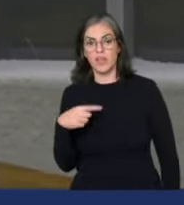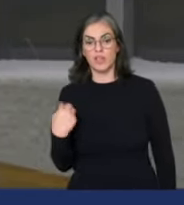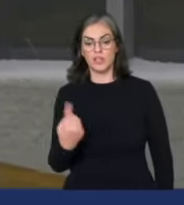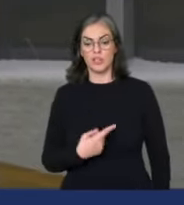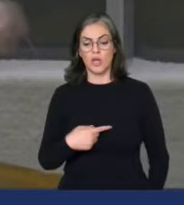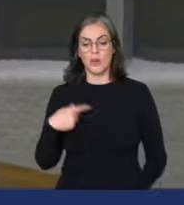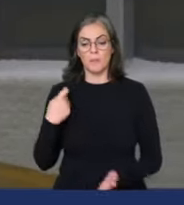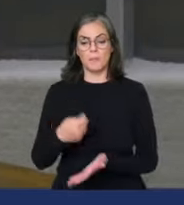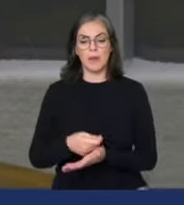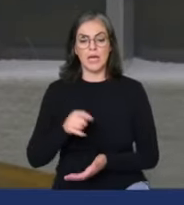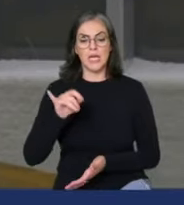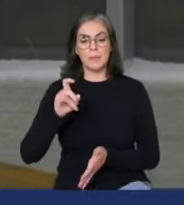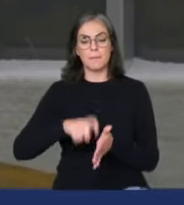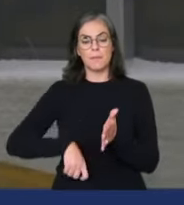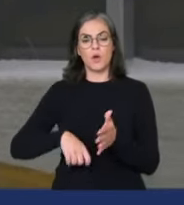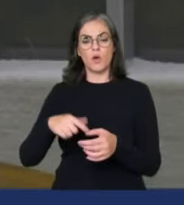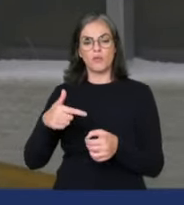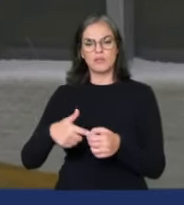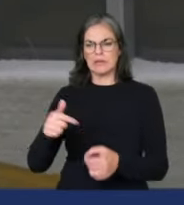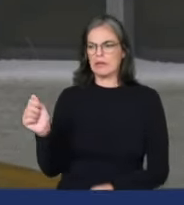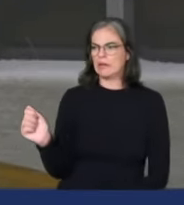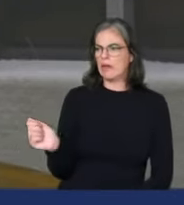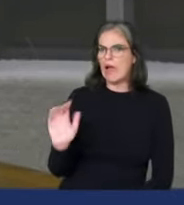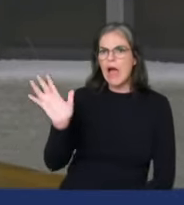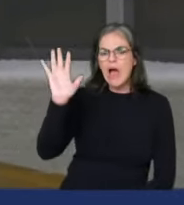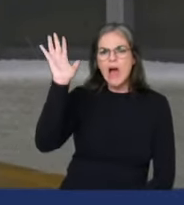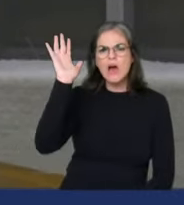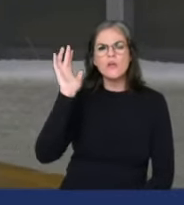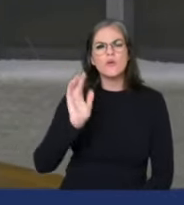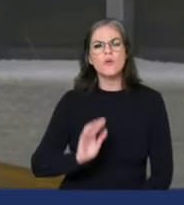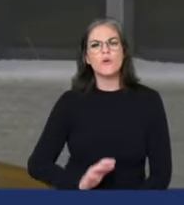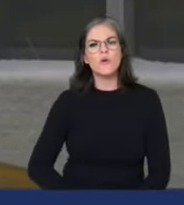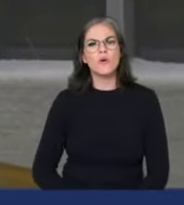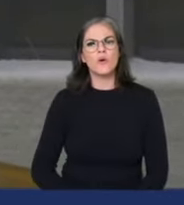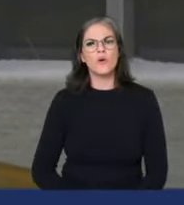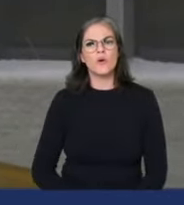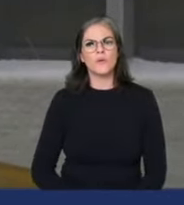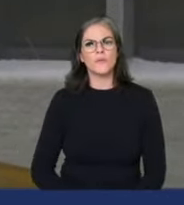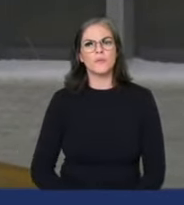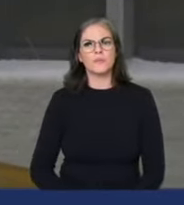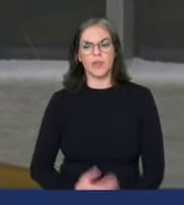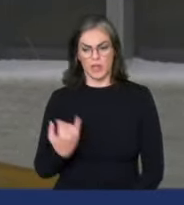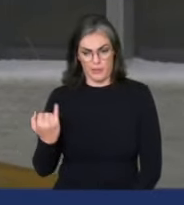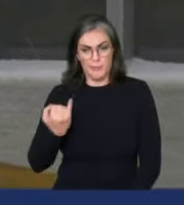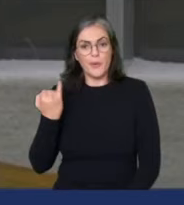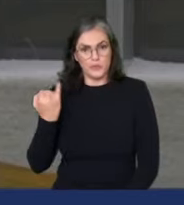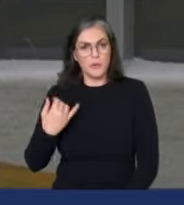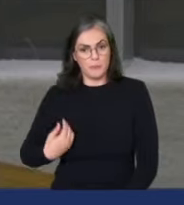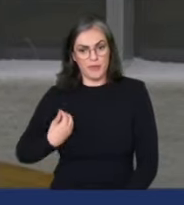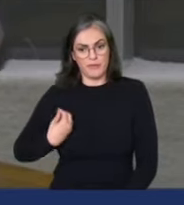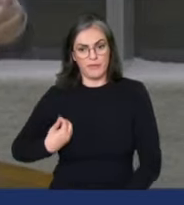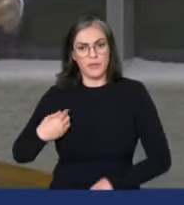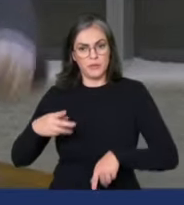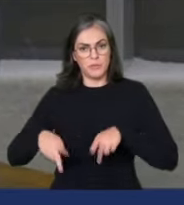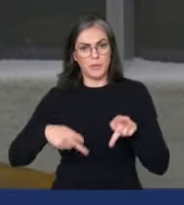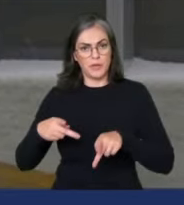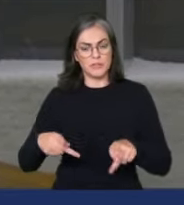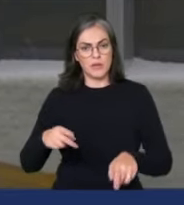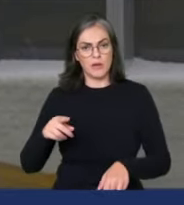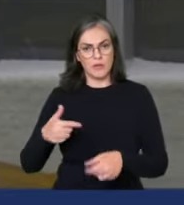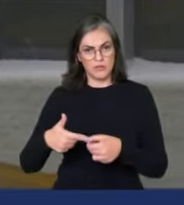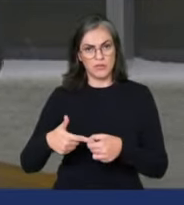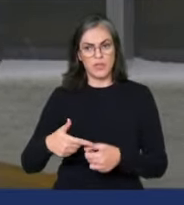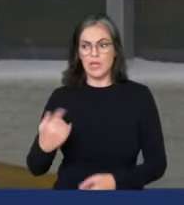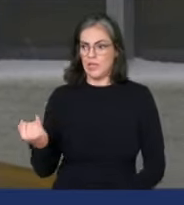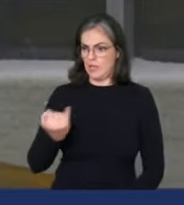do combustível, é muito caro. Se o combustível é um item de soberania nacional, é um item que leva comida